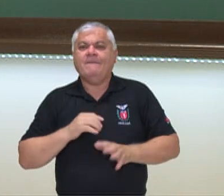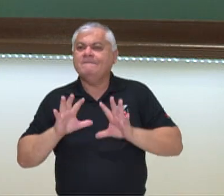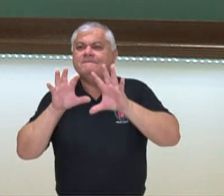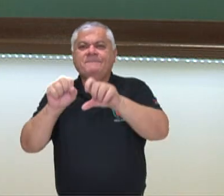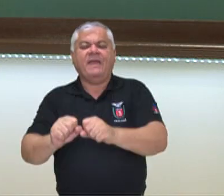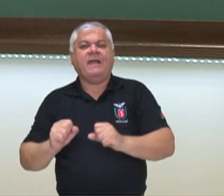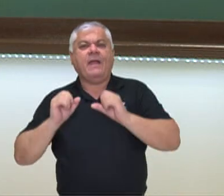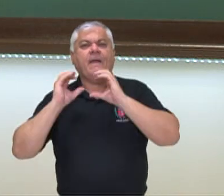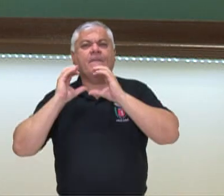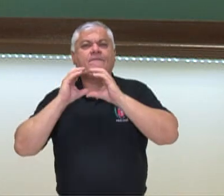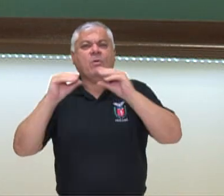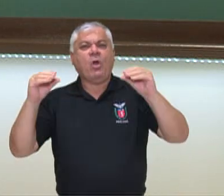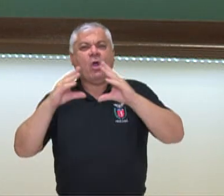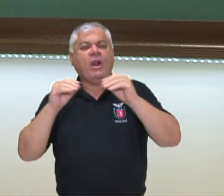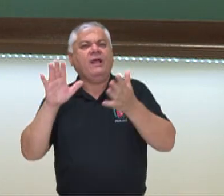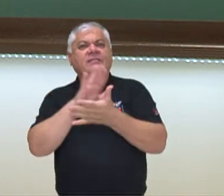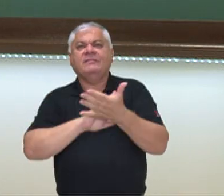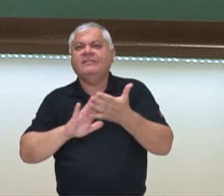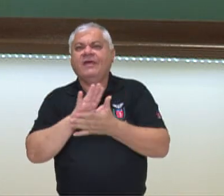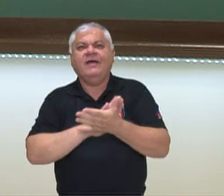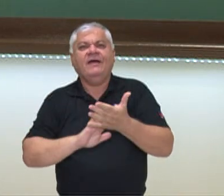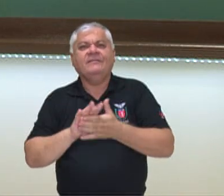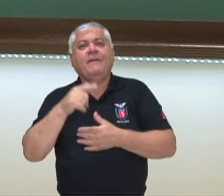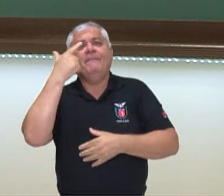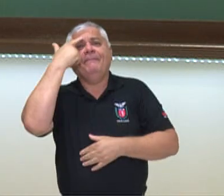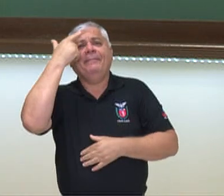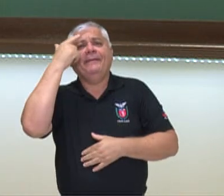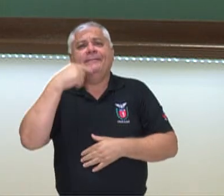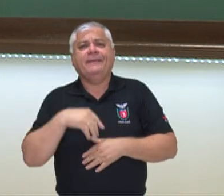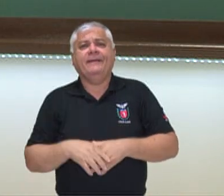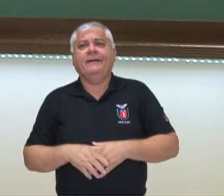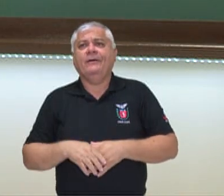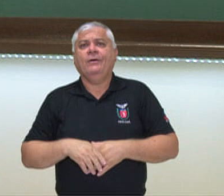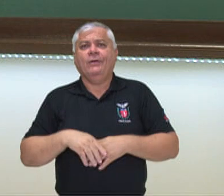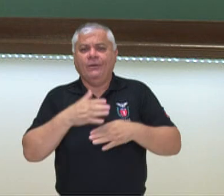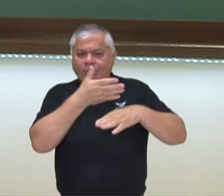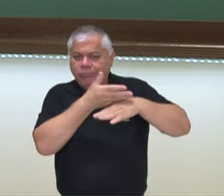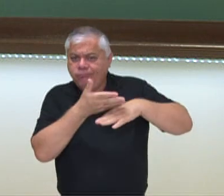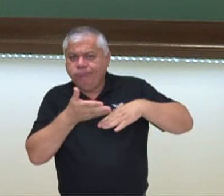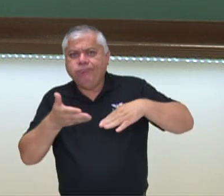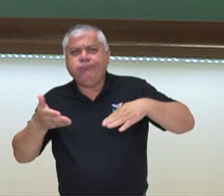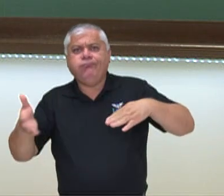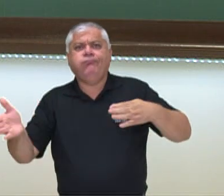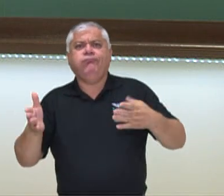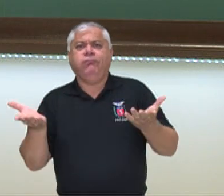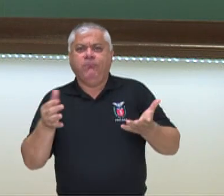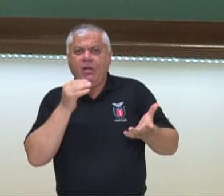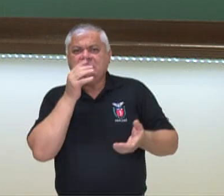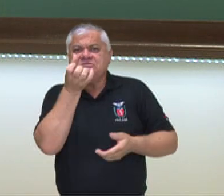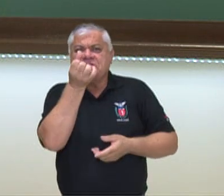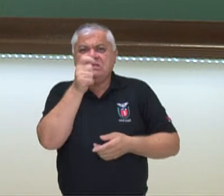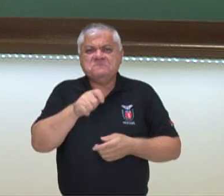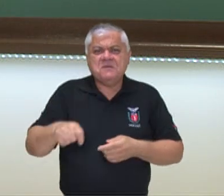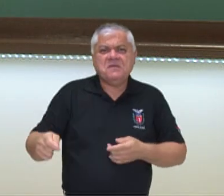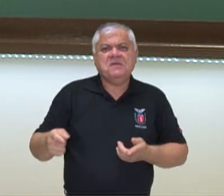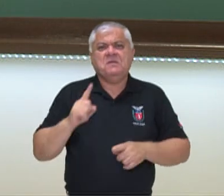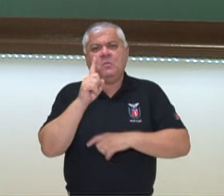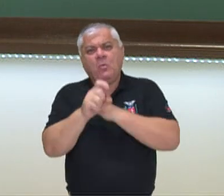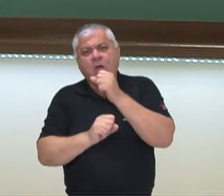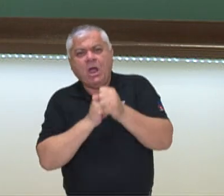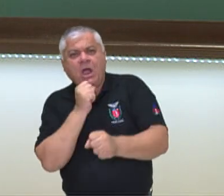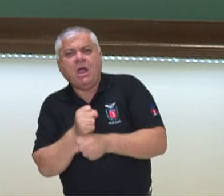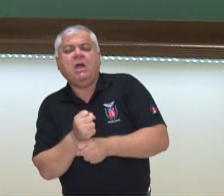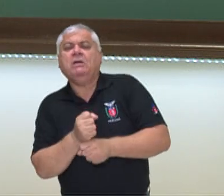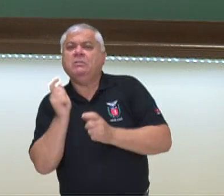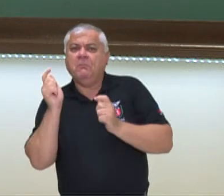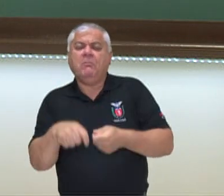nosso futebol, você ficar uma temporada inteira sem a bola passar por você, pois no futebol americano pode acontecer isso. Tem jogadores que são